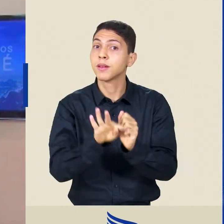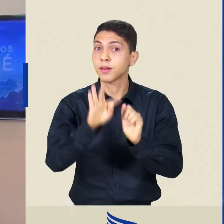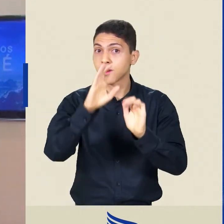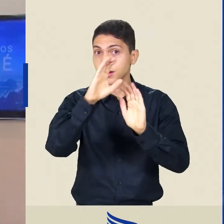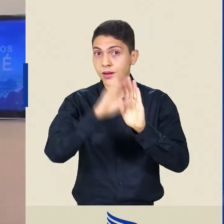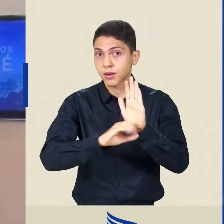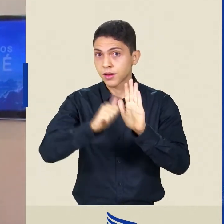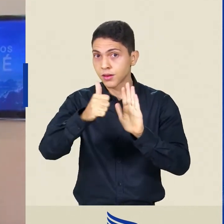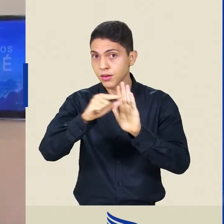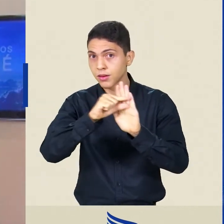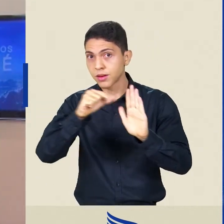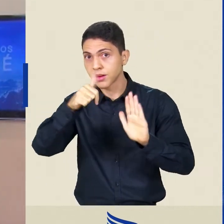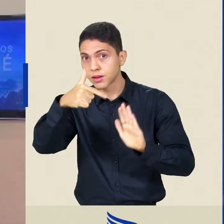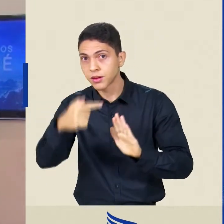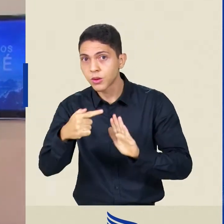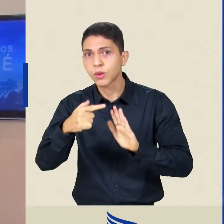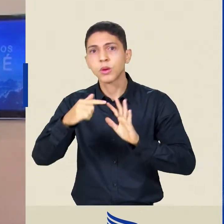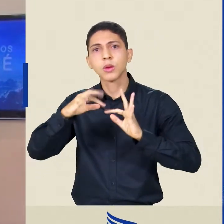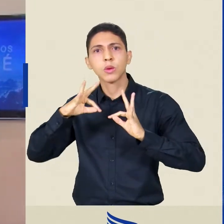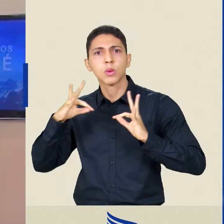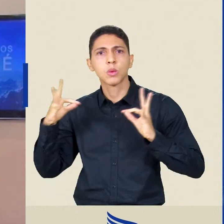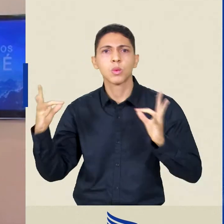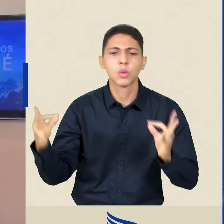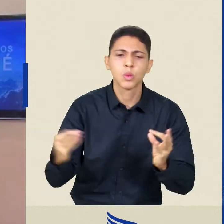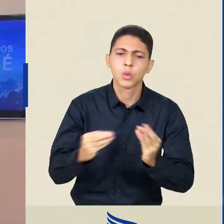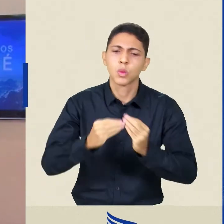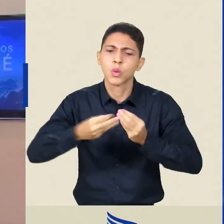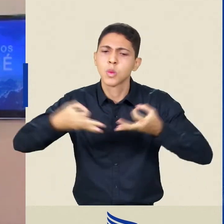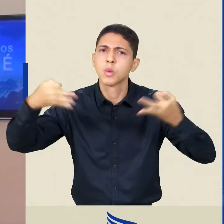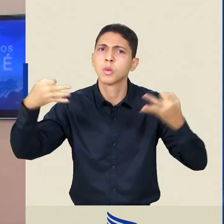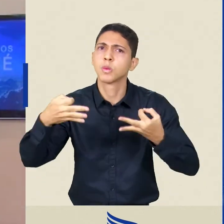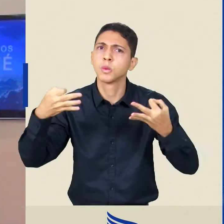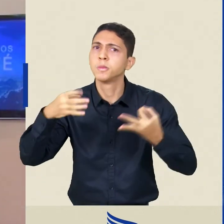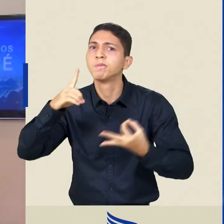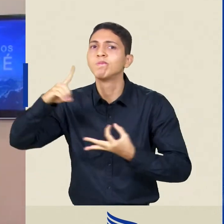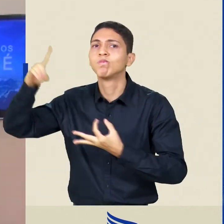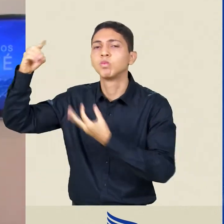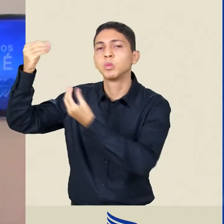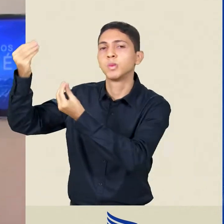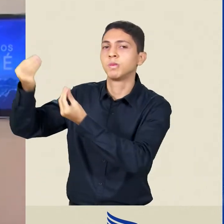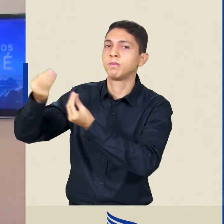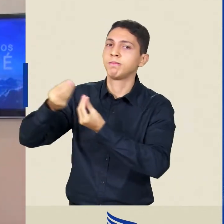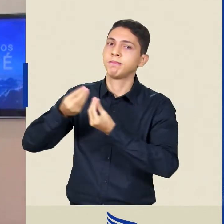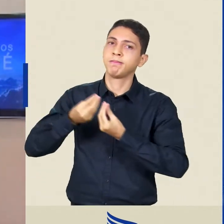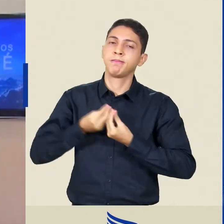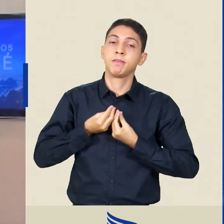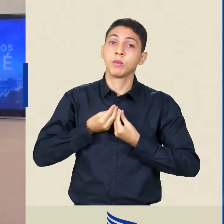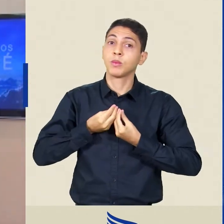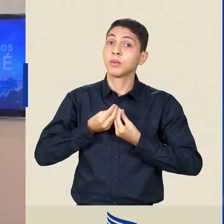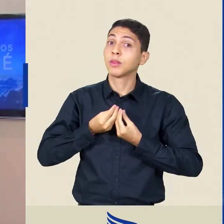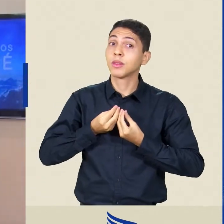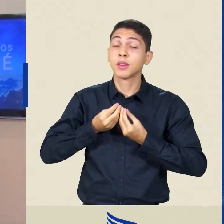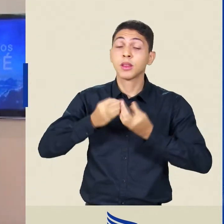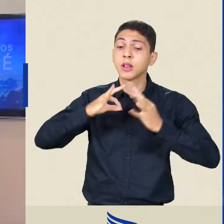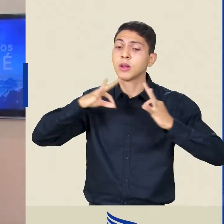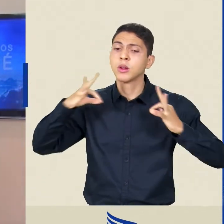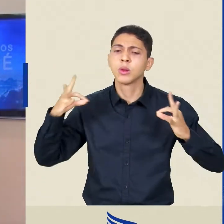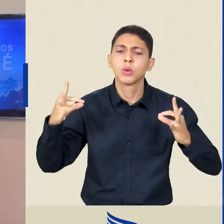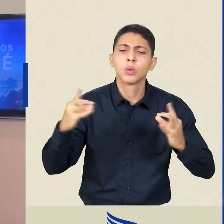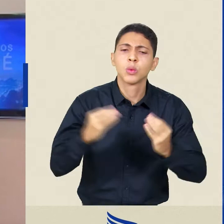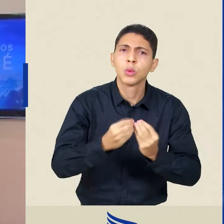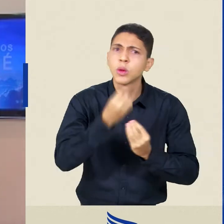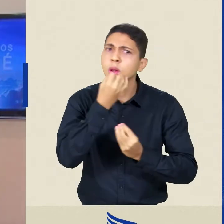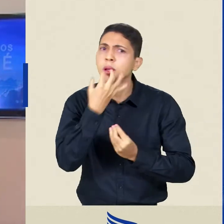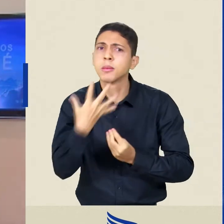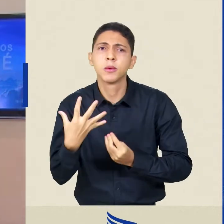toda boa dádiva, todo dom perfeito vem do Pai das luzes. Então, tudo de bom que acontece na sua vida vem